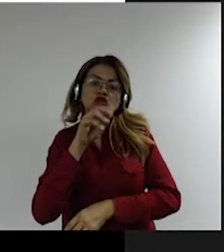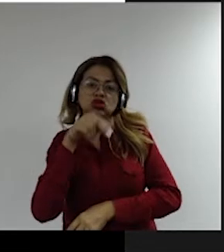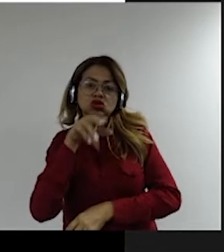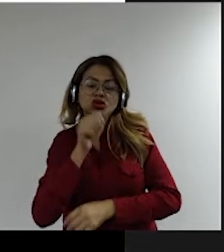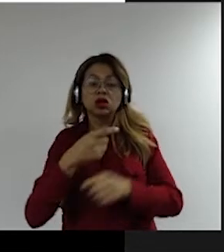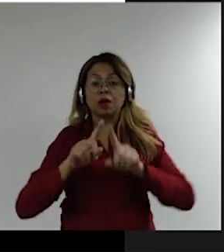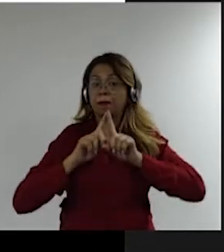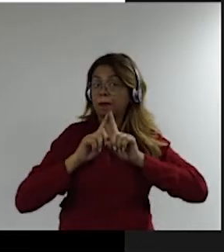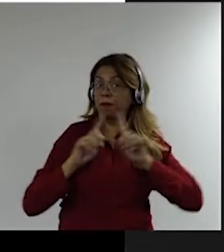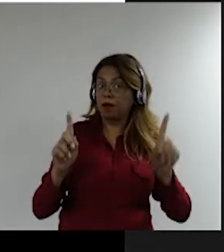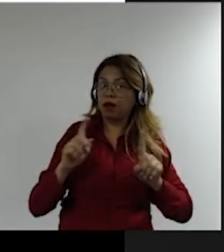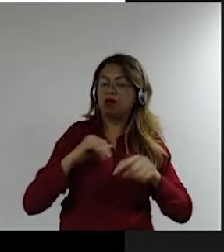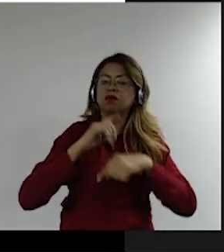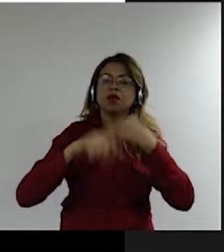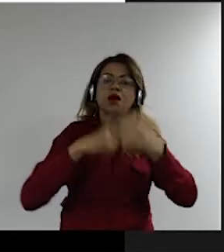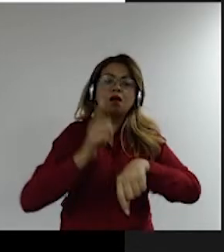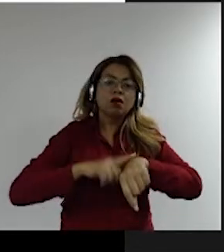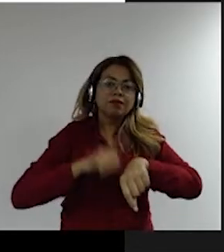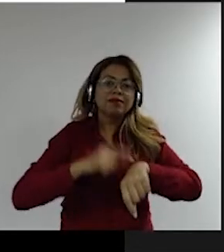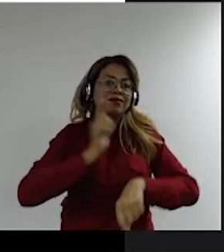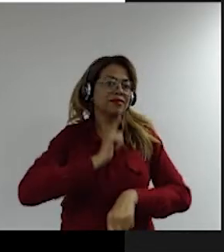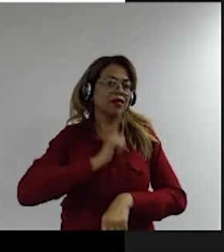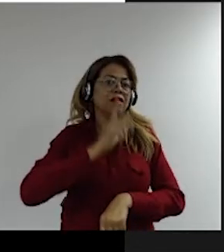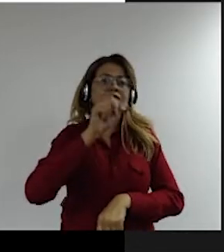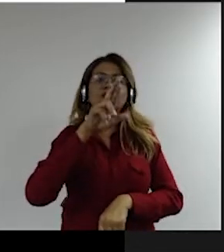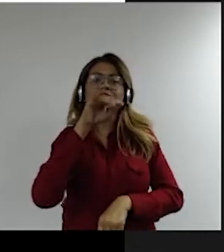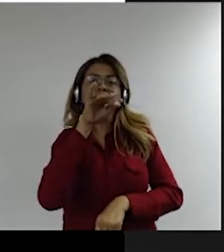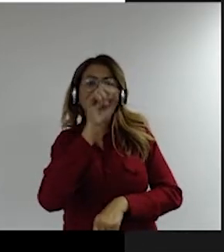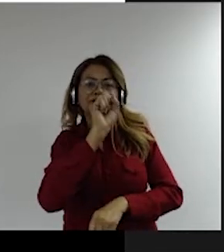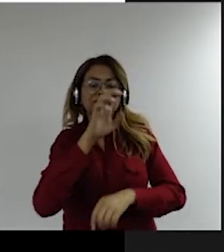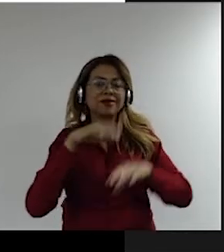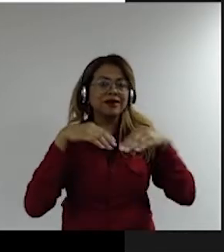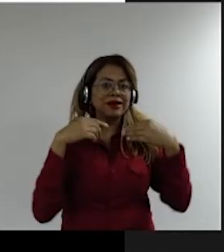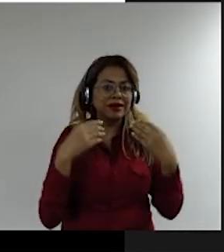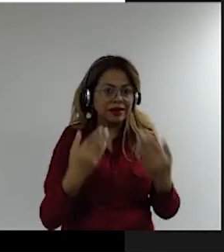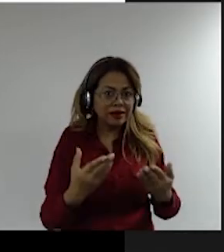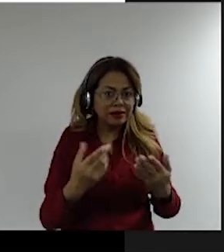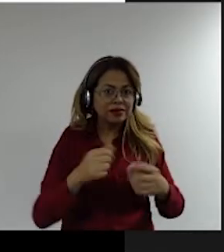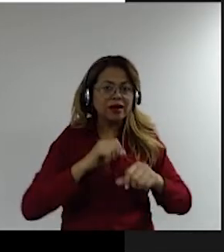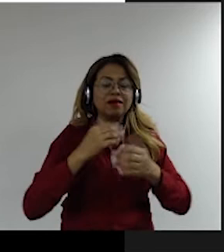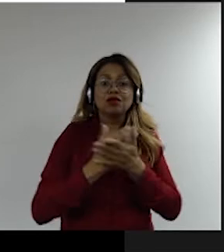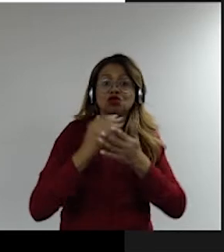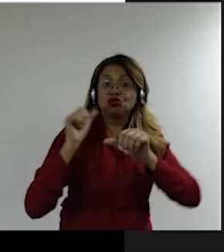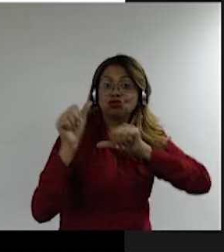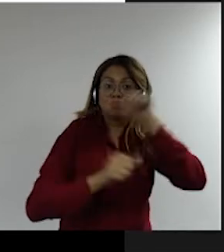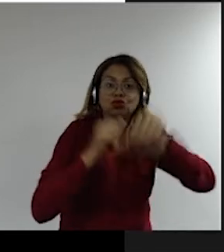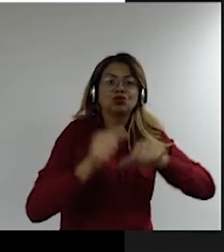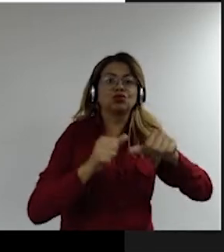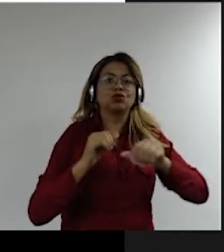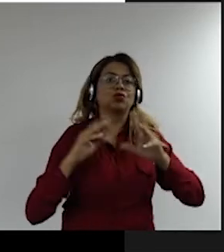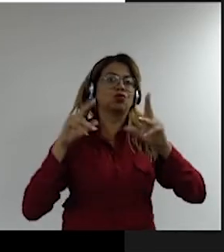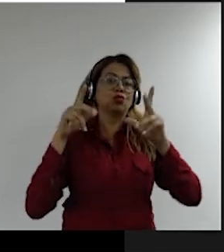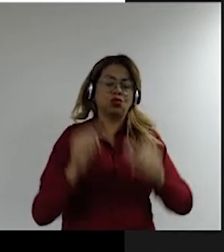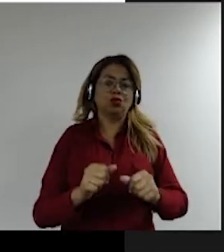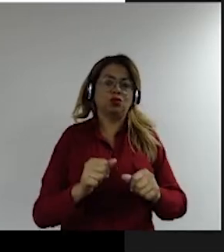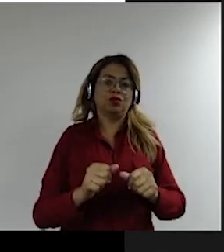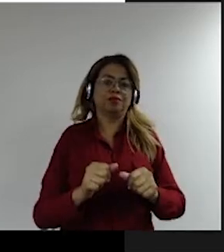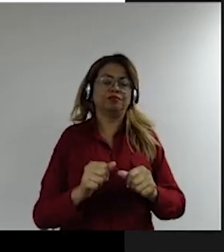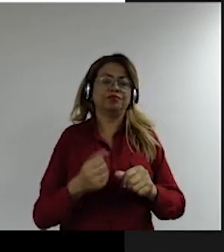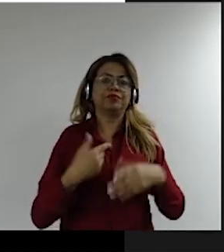exemplo disso é a brutal aceleração da inclusão digital de professores e de